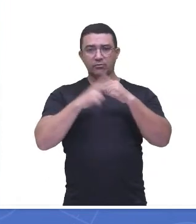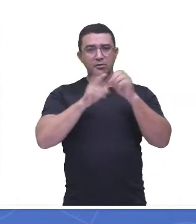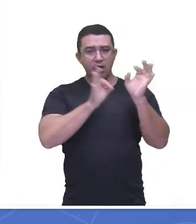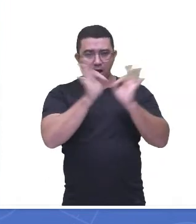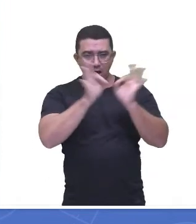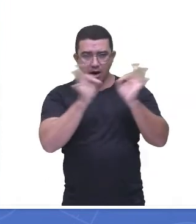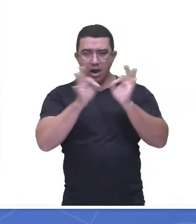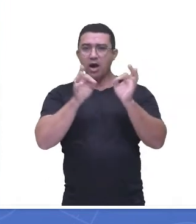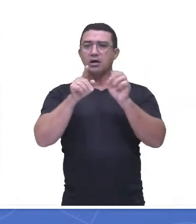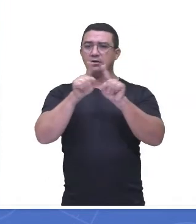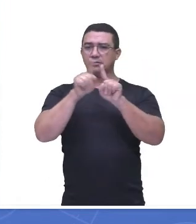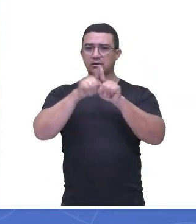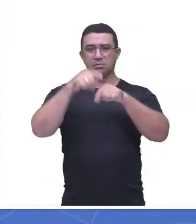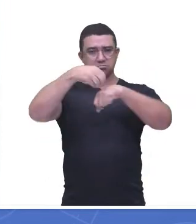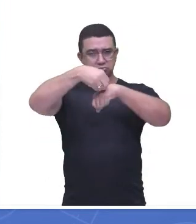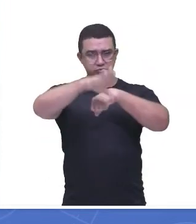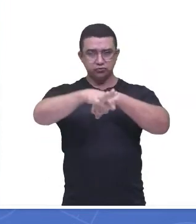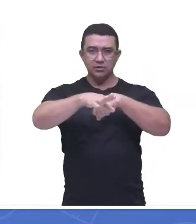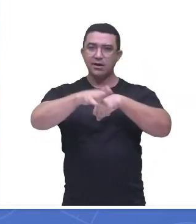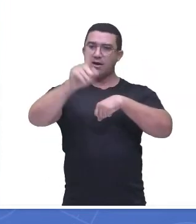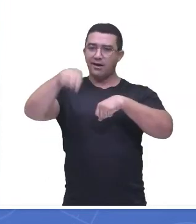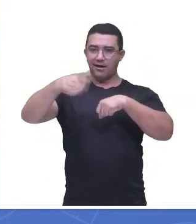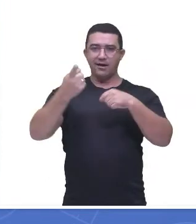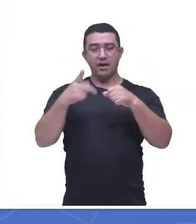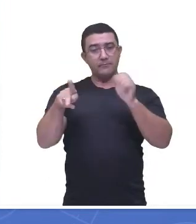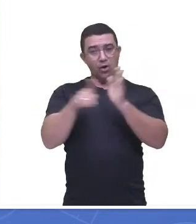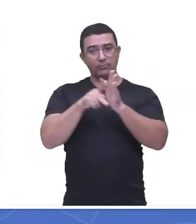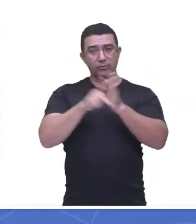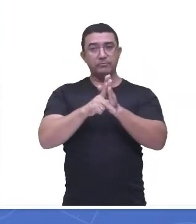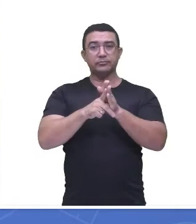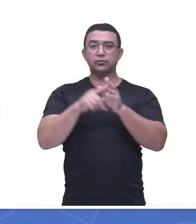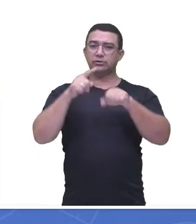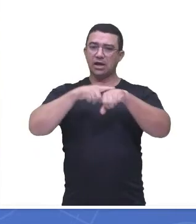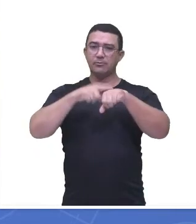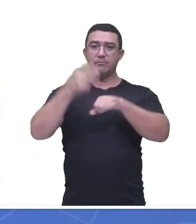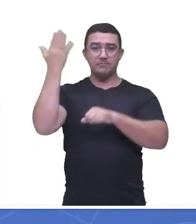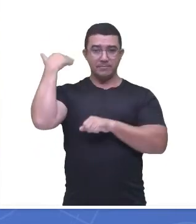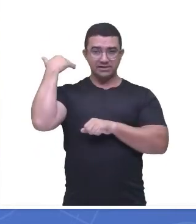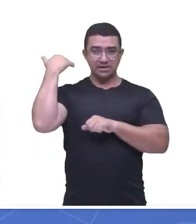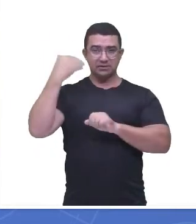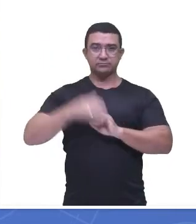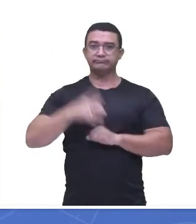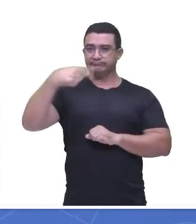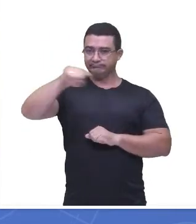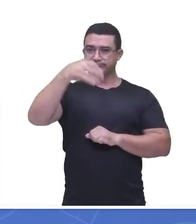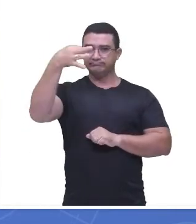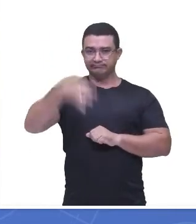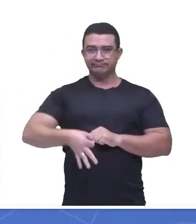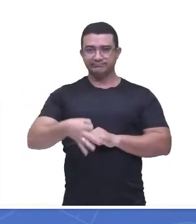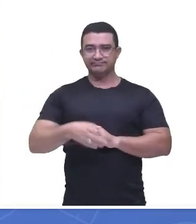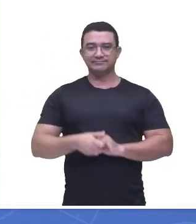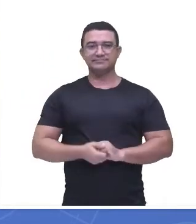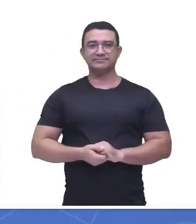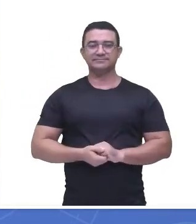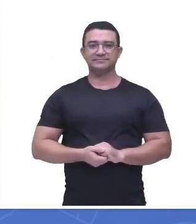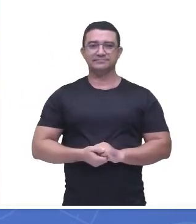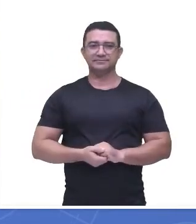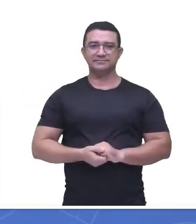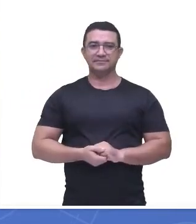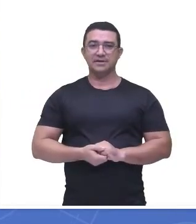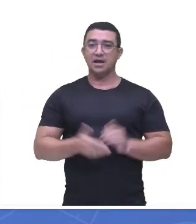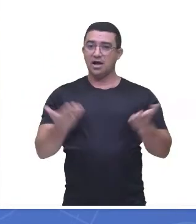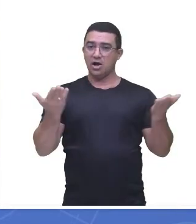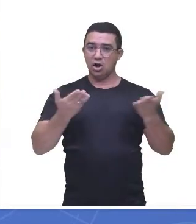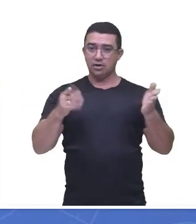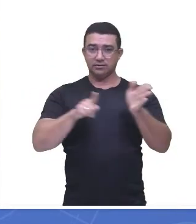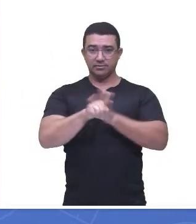impartir, pertencem ao pretérito imperfeito da indicativo, ok? Valeu aí e a maioria acertou. É isso aí. Vamos à terceira